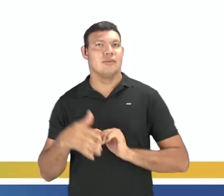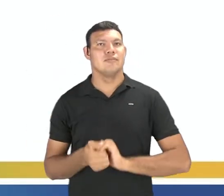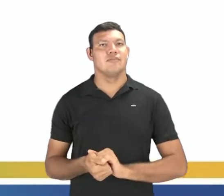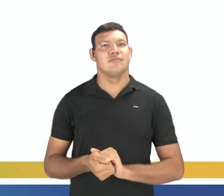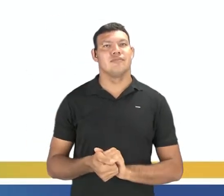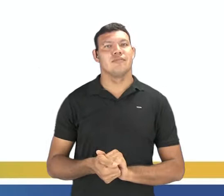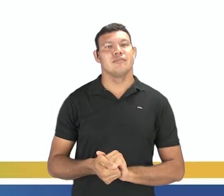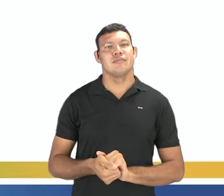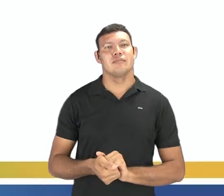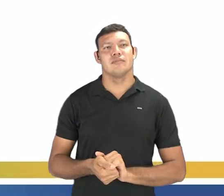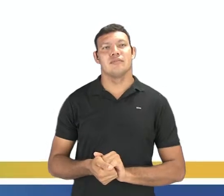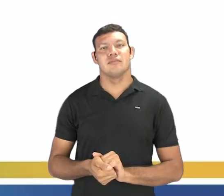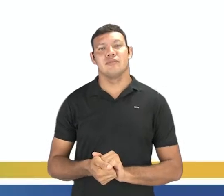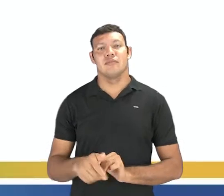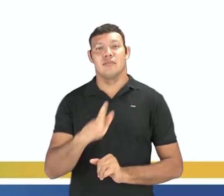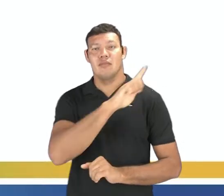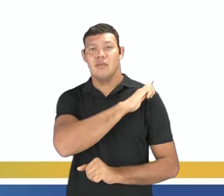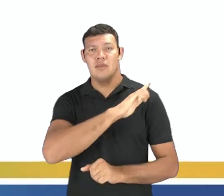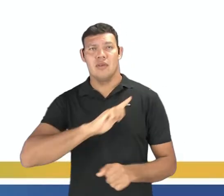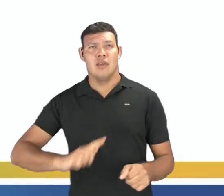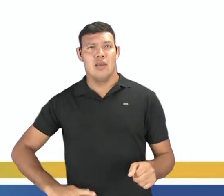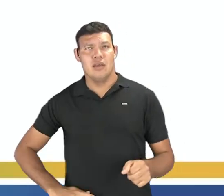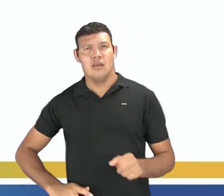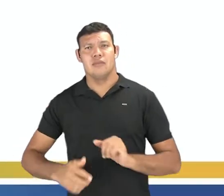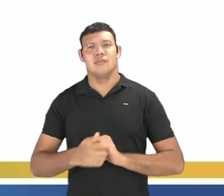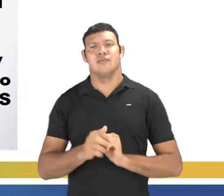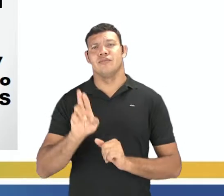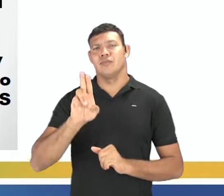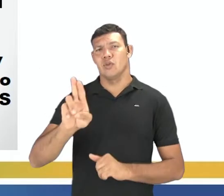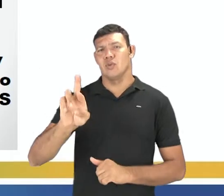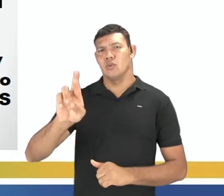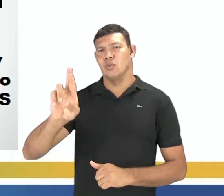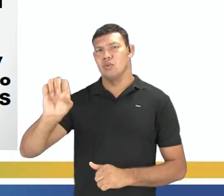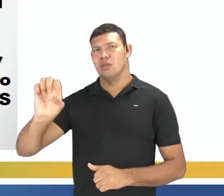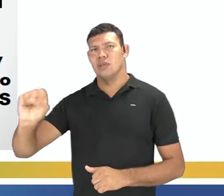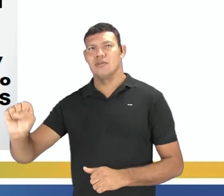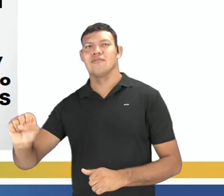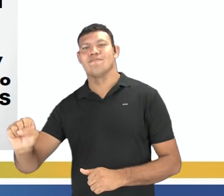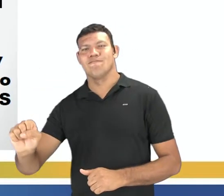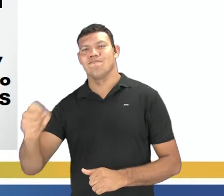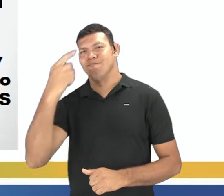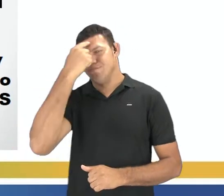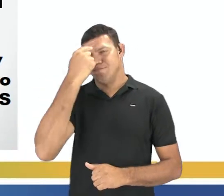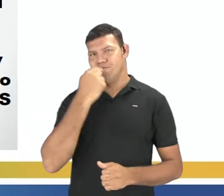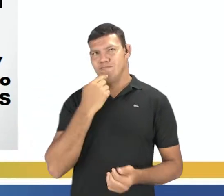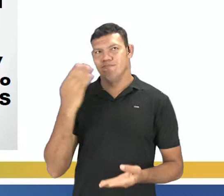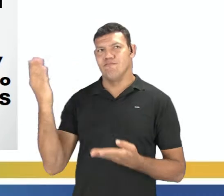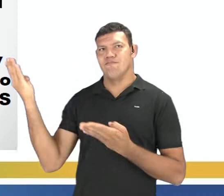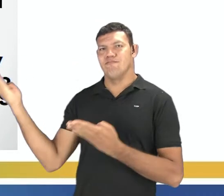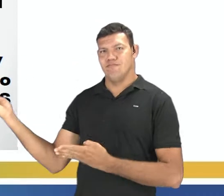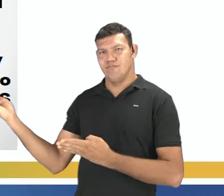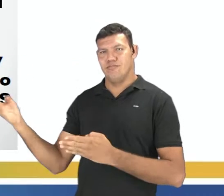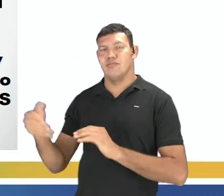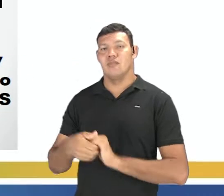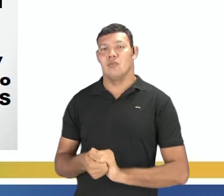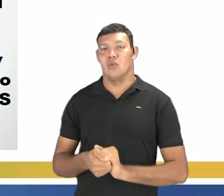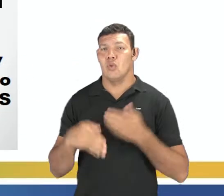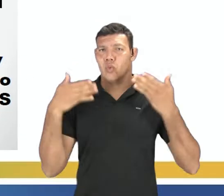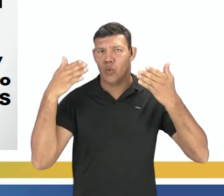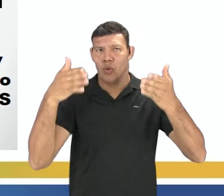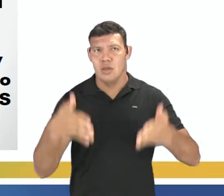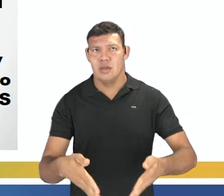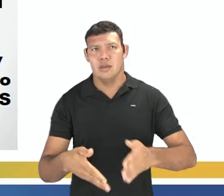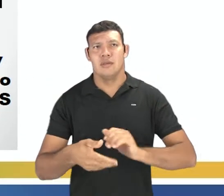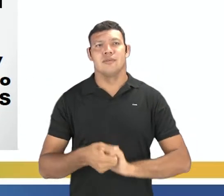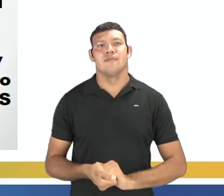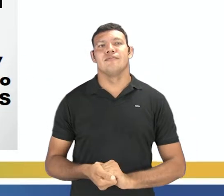aí da União Soviética e logo no outro slide nós temos a imagem deles, que é o que eu quero frisar. Entre eles nós temos